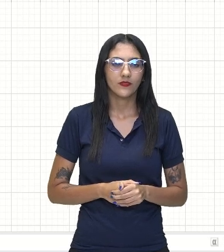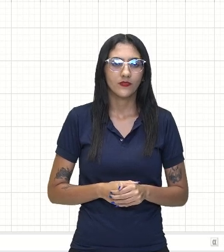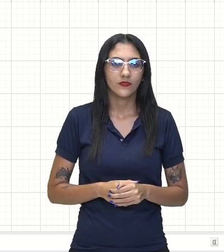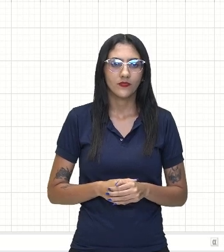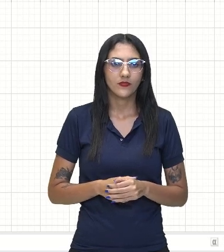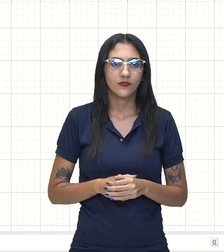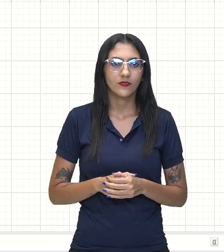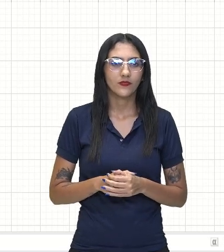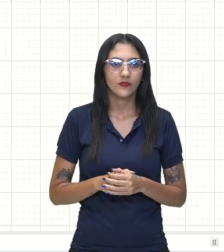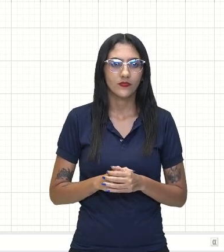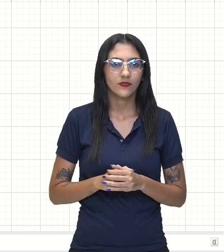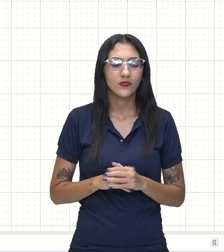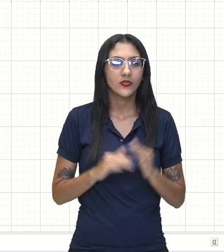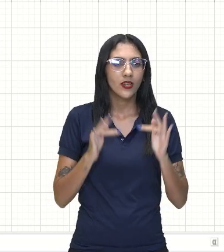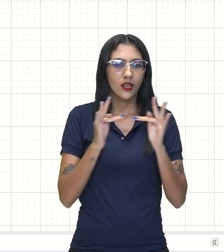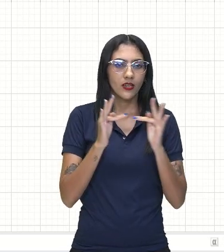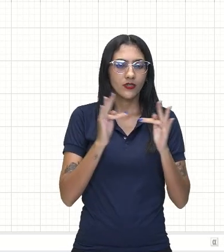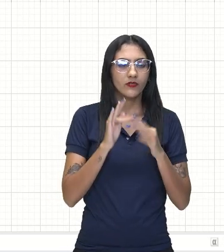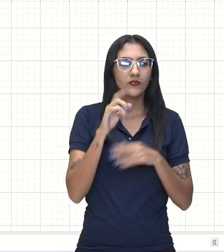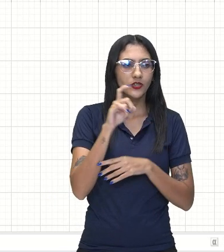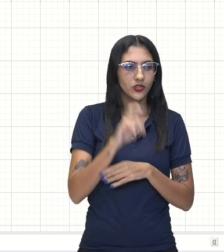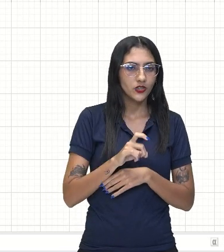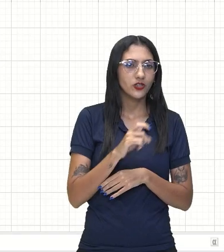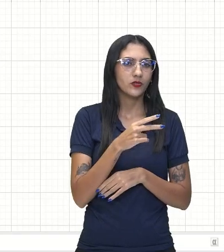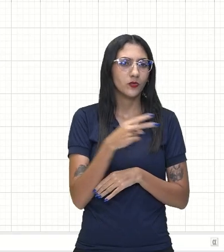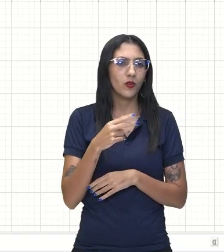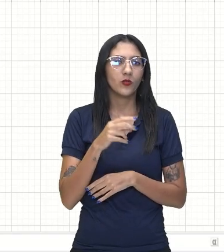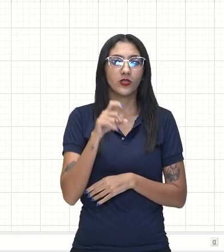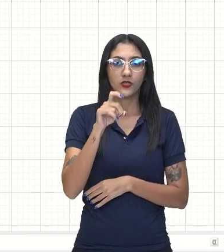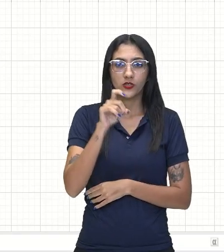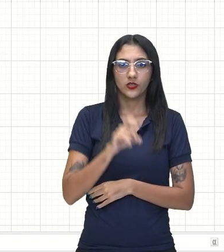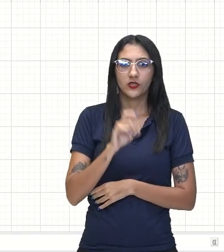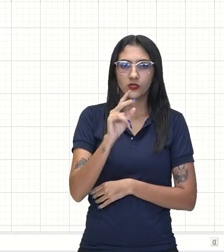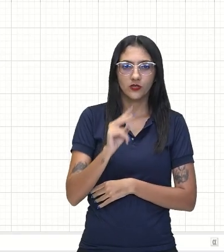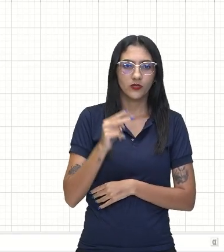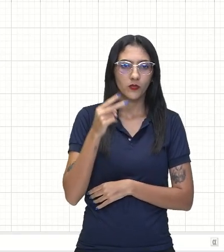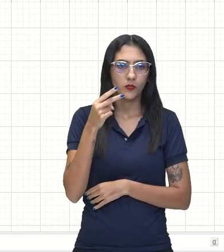f de x é igual a x ao quadrado